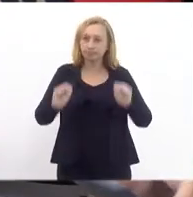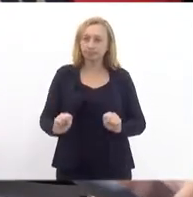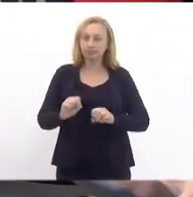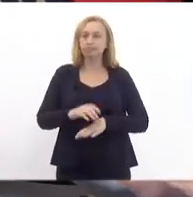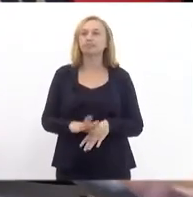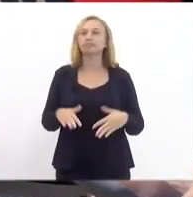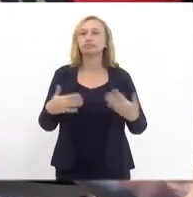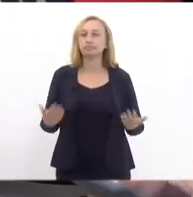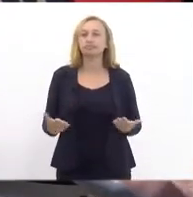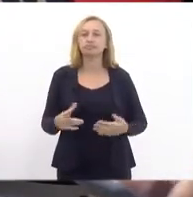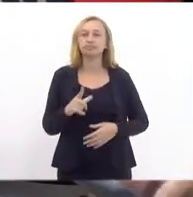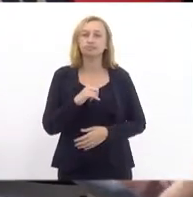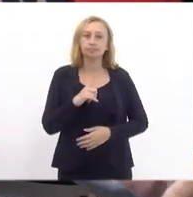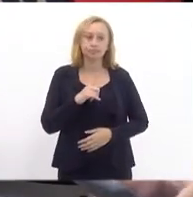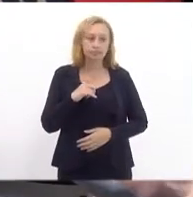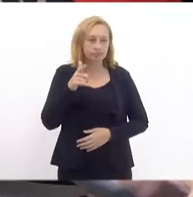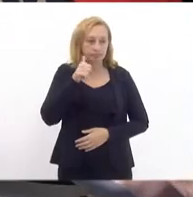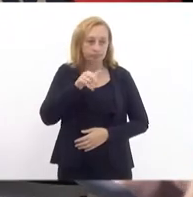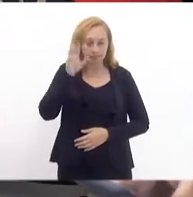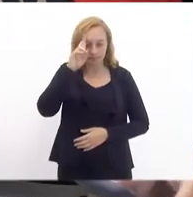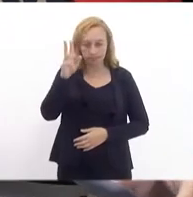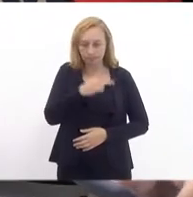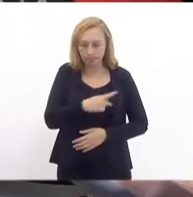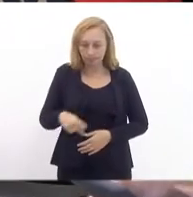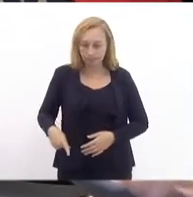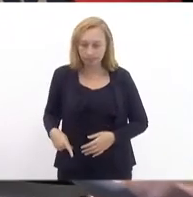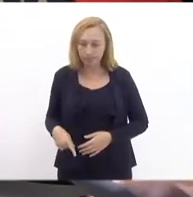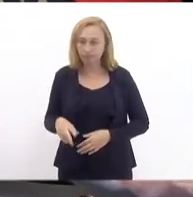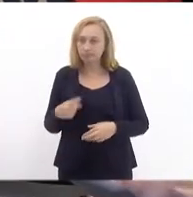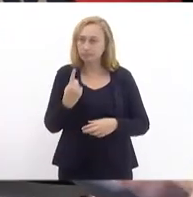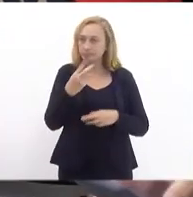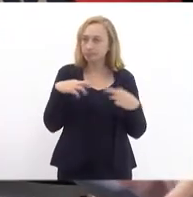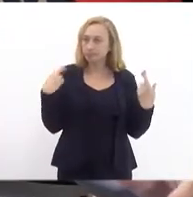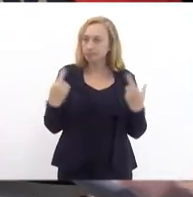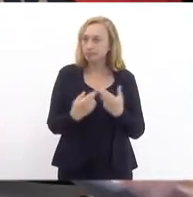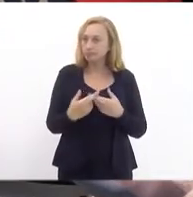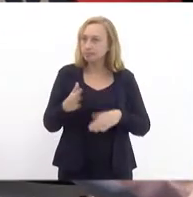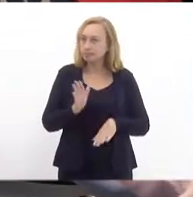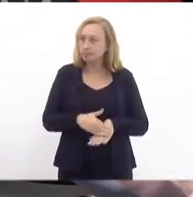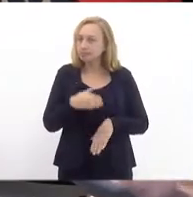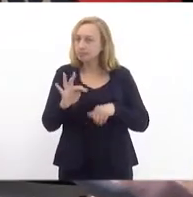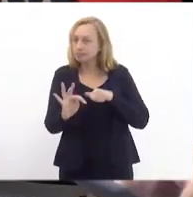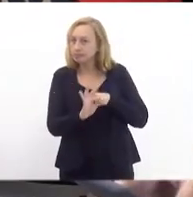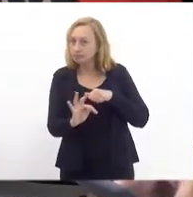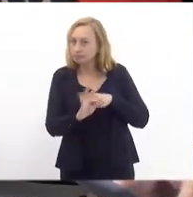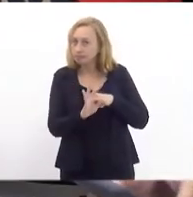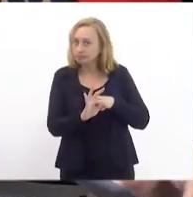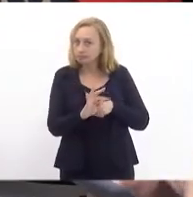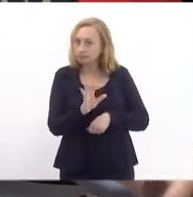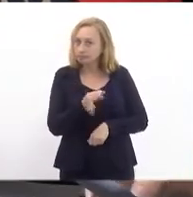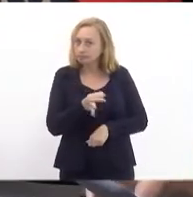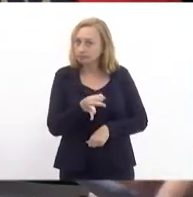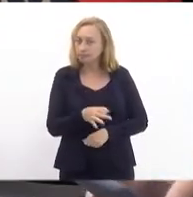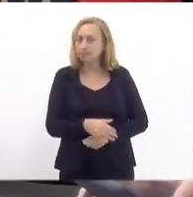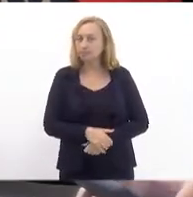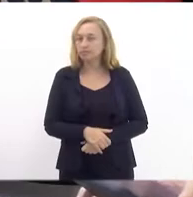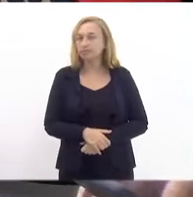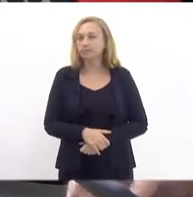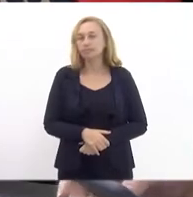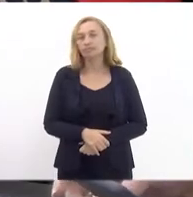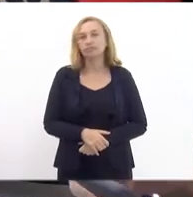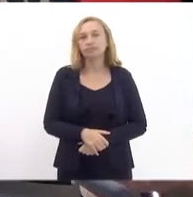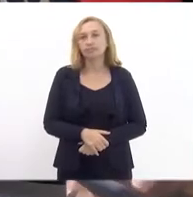Então, nós vamos ter, senhora presidente, uma reunião que tem que ser um pouco mais técnica e precisa. Né? Quer